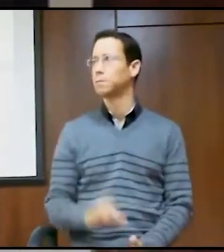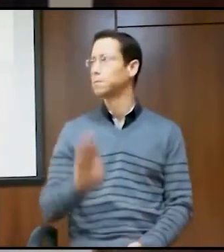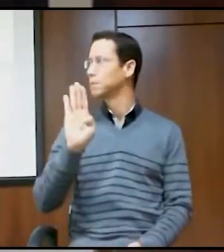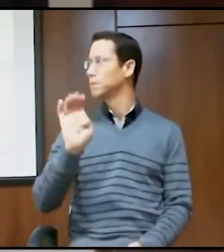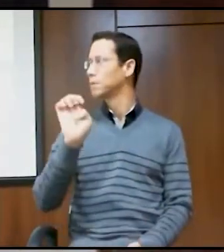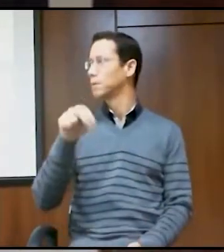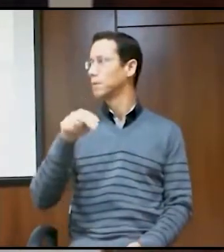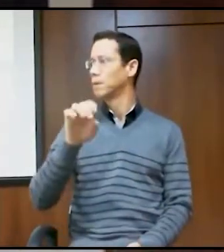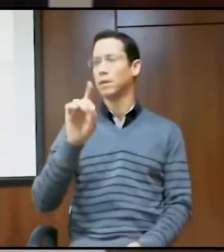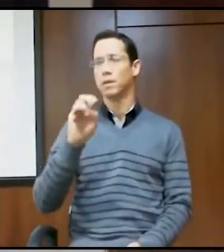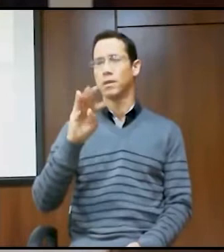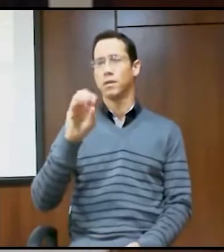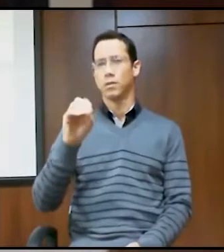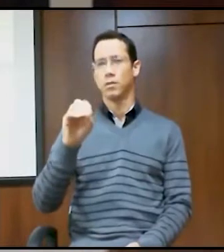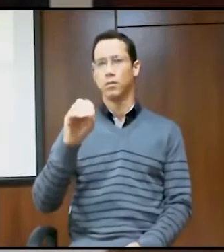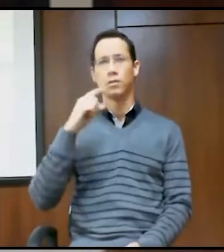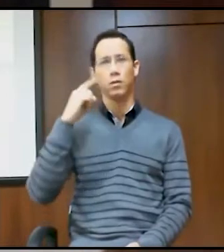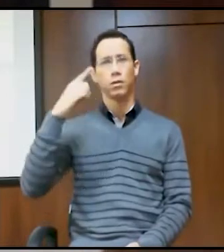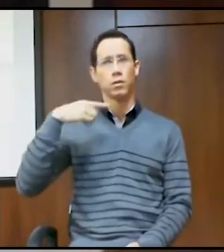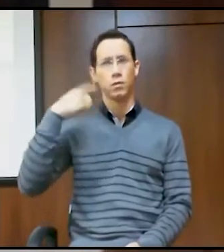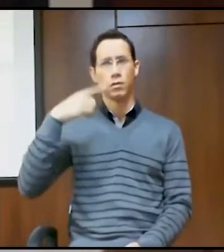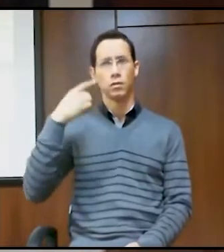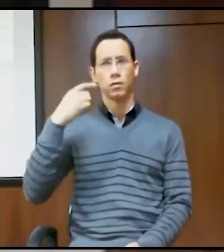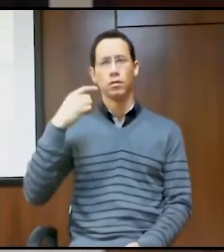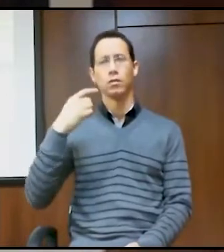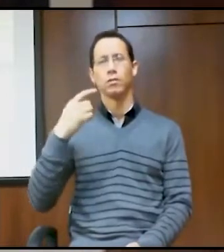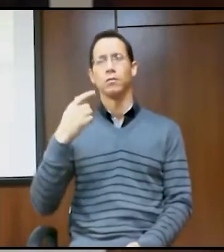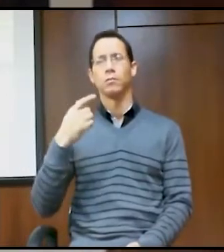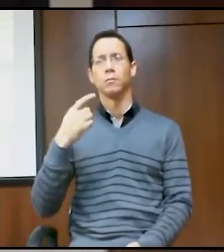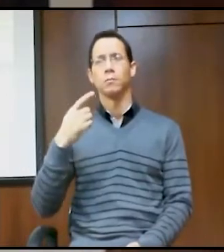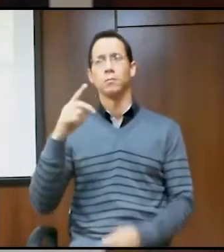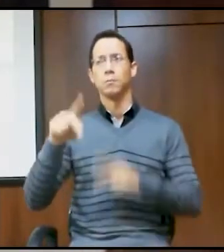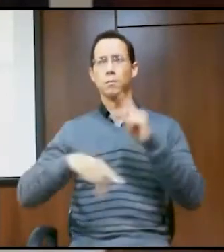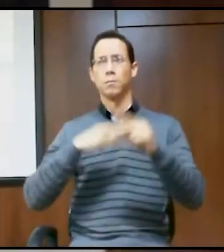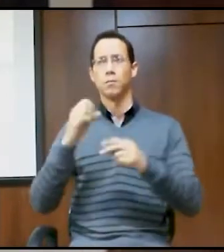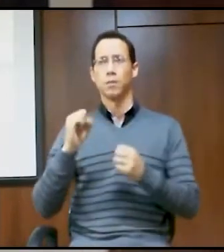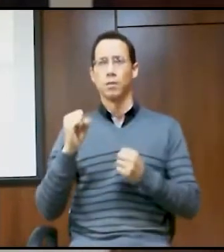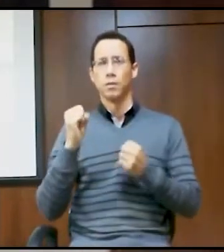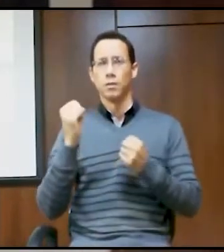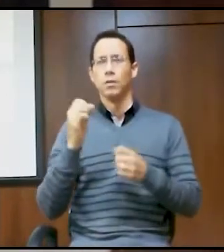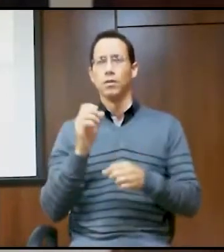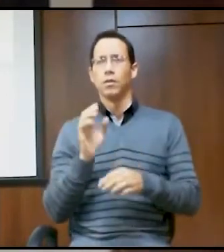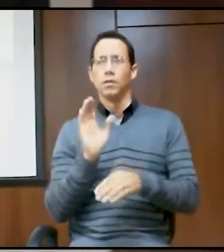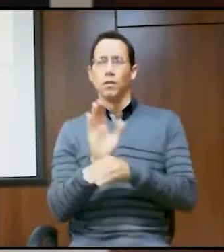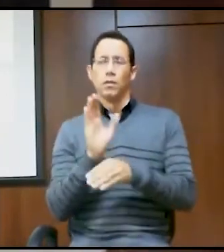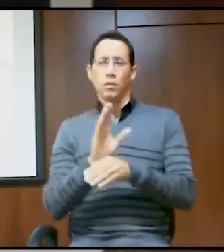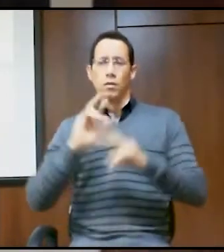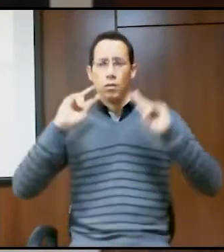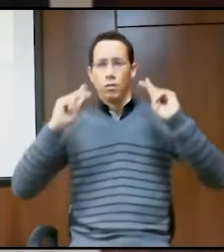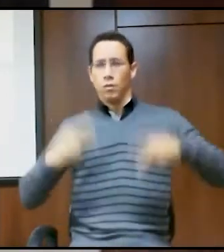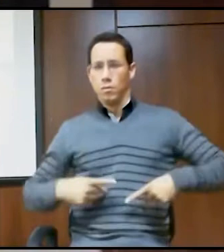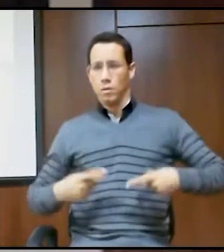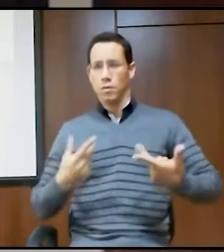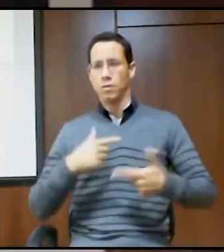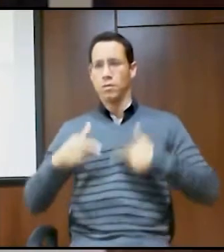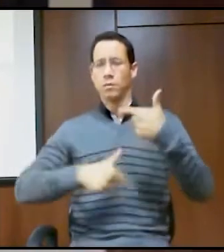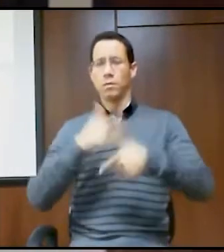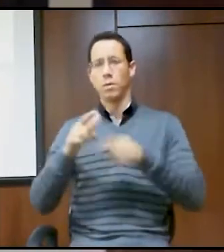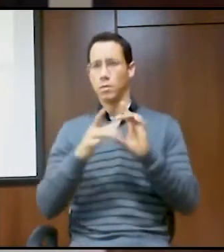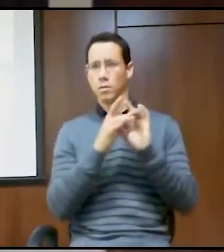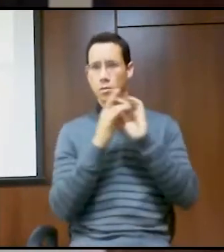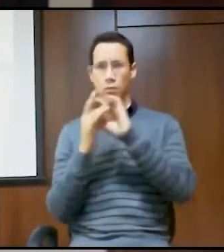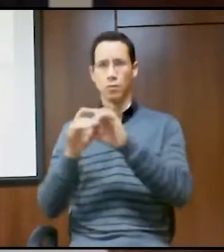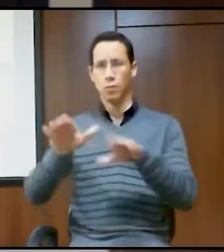o Dito, advogado popular e defensor de direitos humanos, ligado à área de moradia no Reforma Urbana, trabalha na União dos